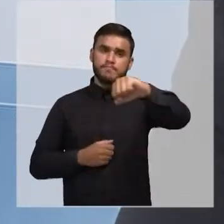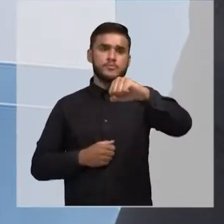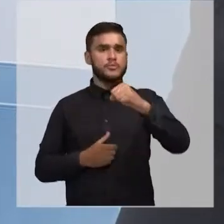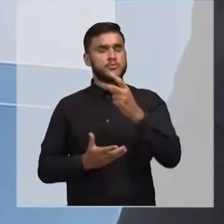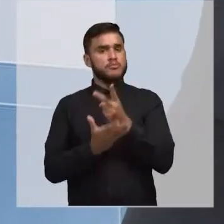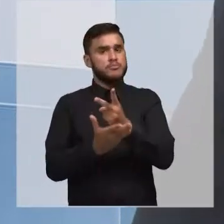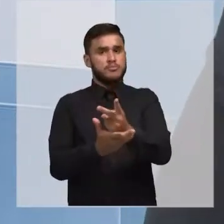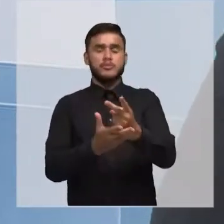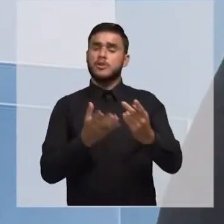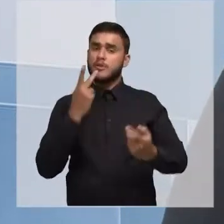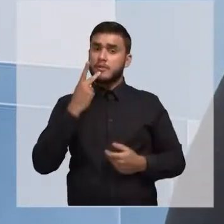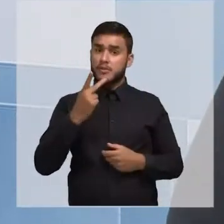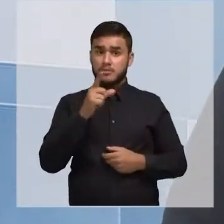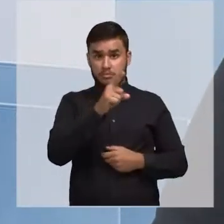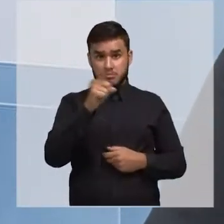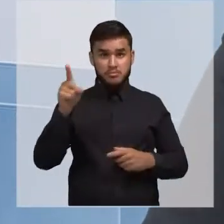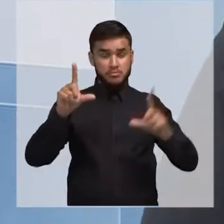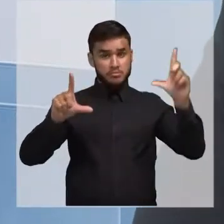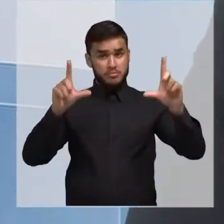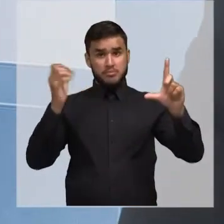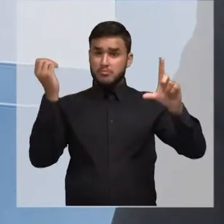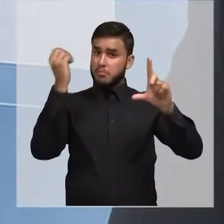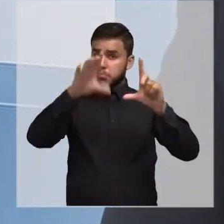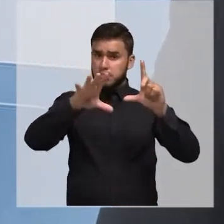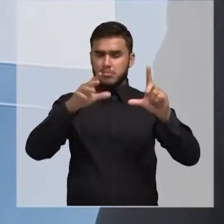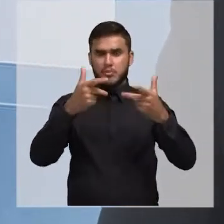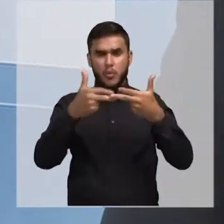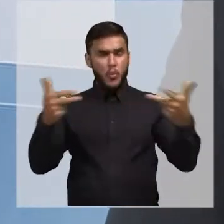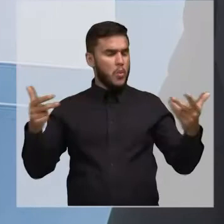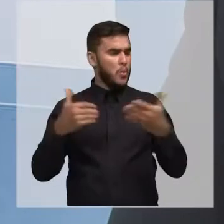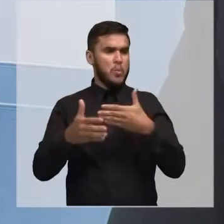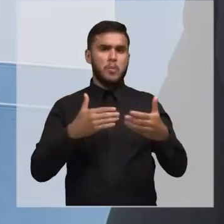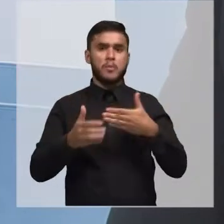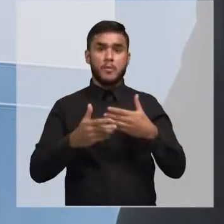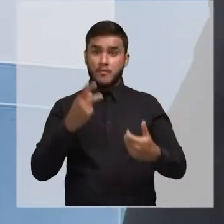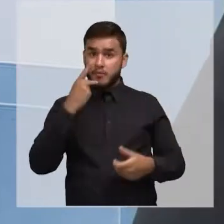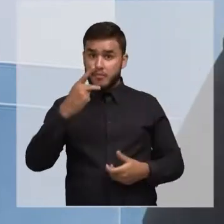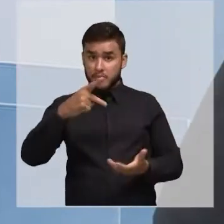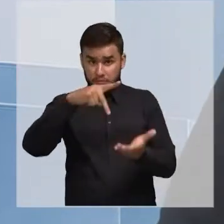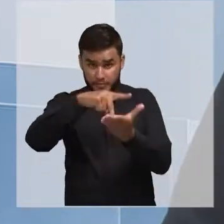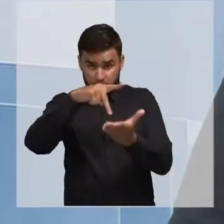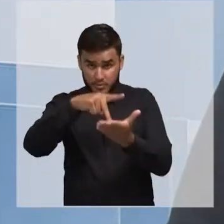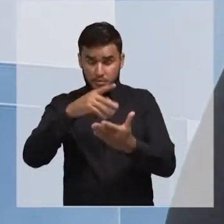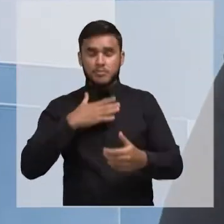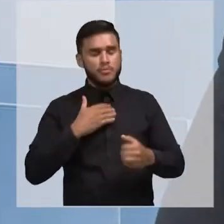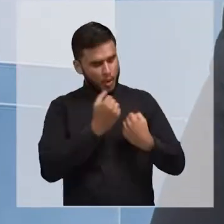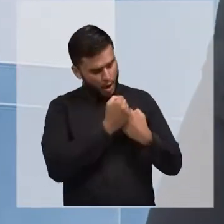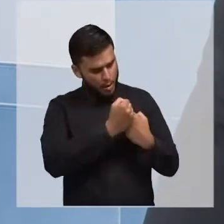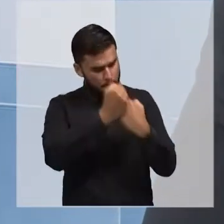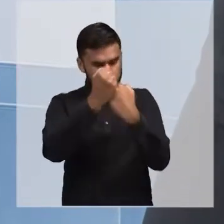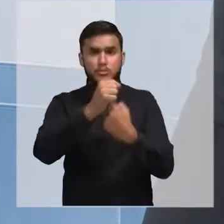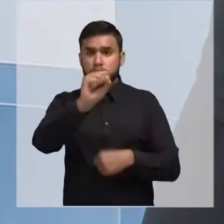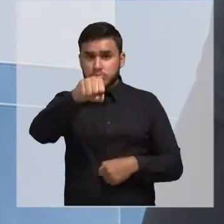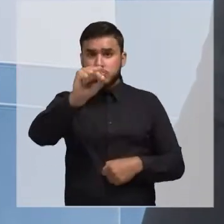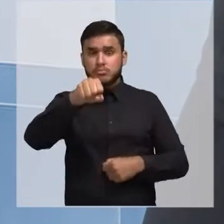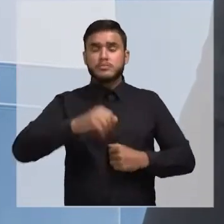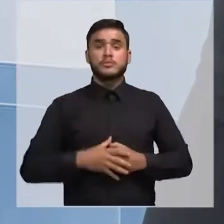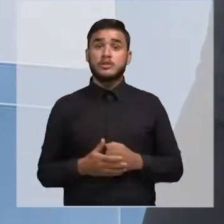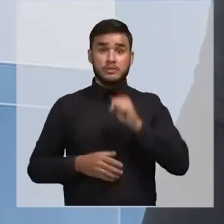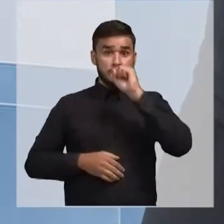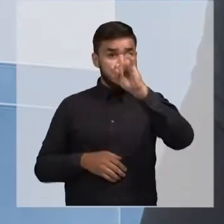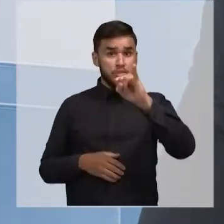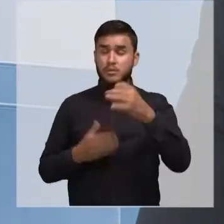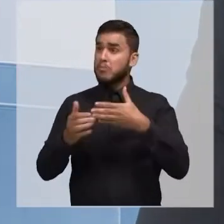nessa cruzada. Se você postar uma coisa, seja de quem for, poderoso que for, e for verdade, você me terá do seu lado.